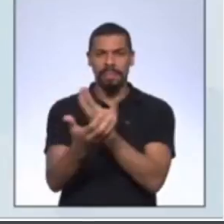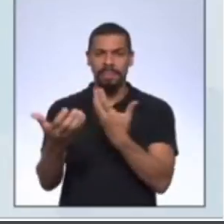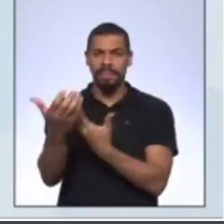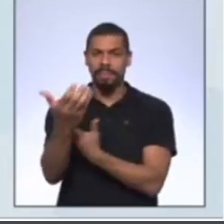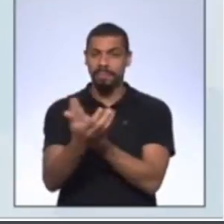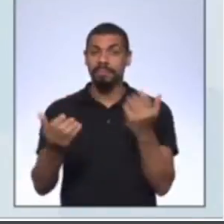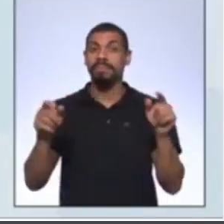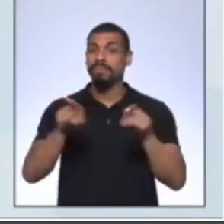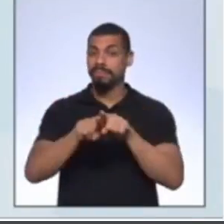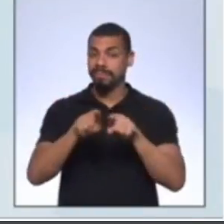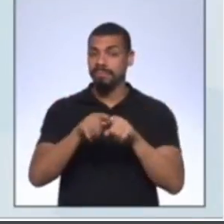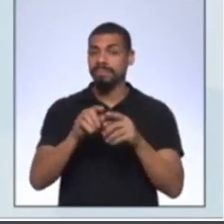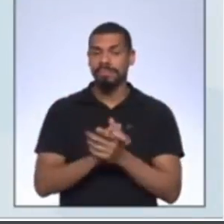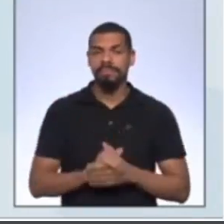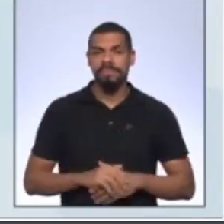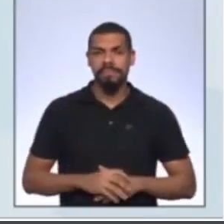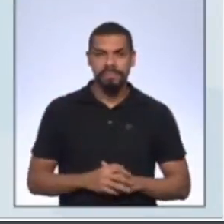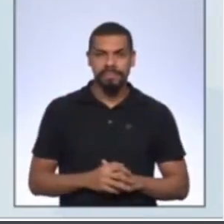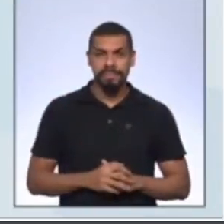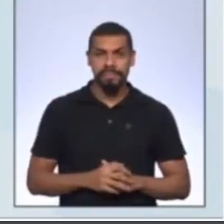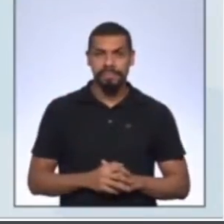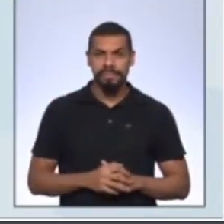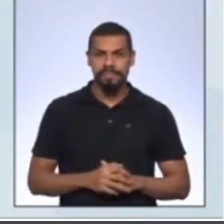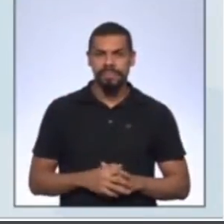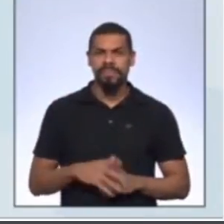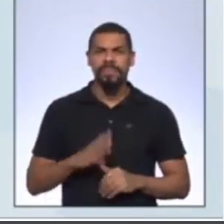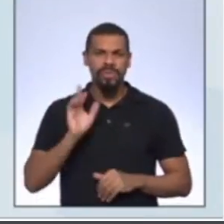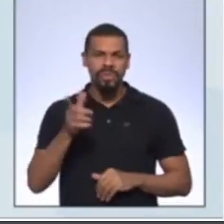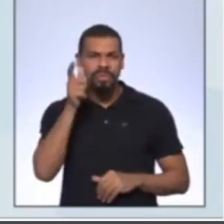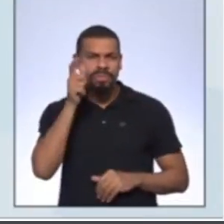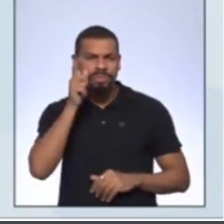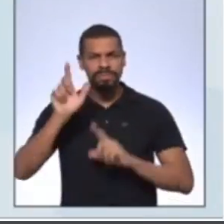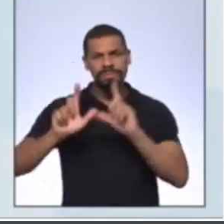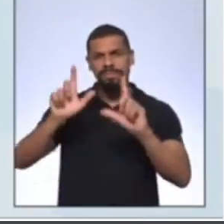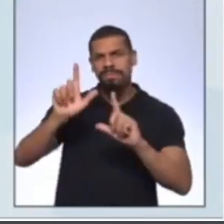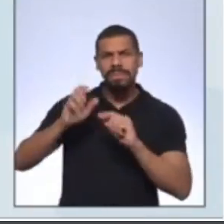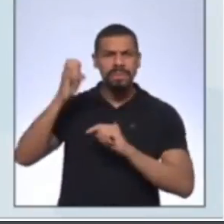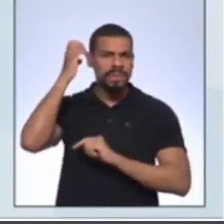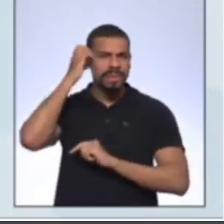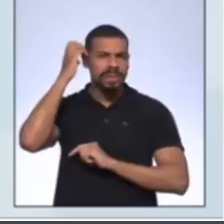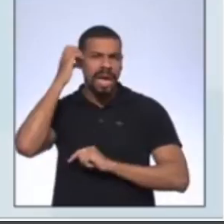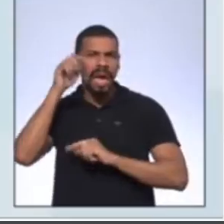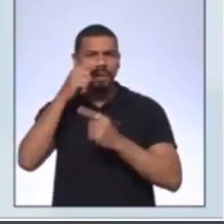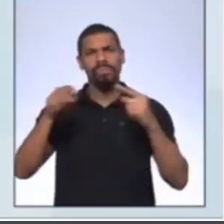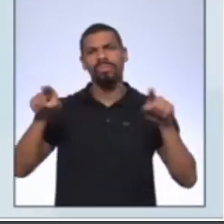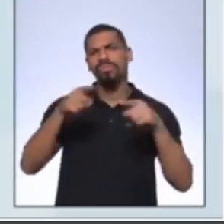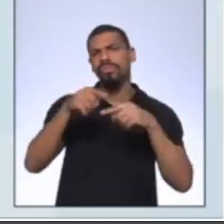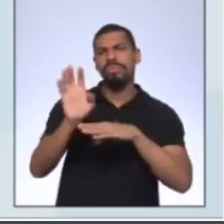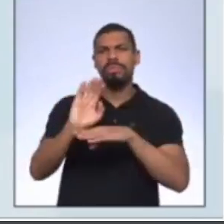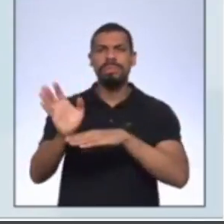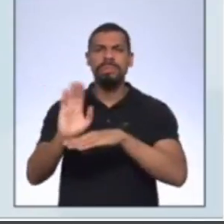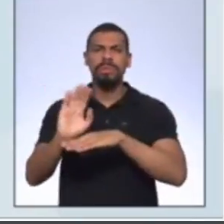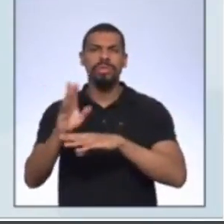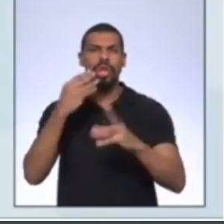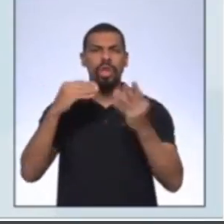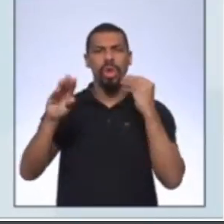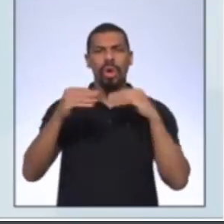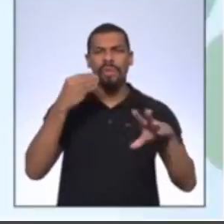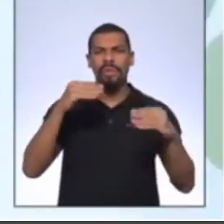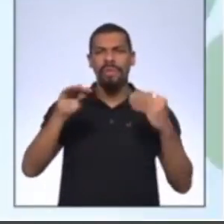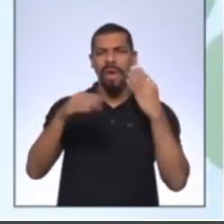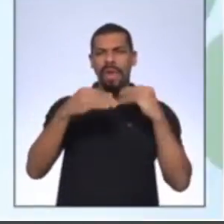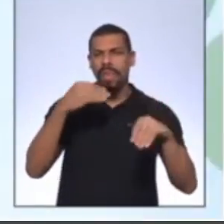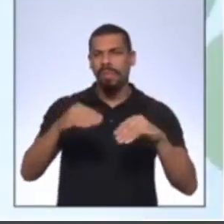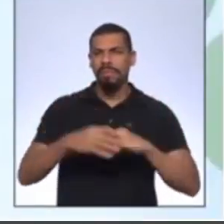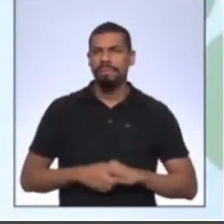entendem também por música clássica tá seja comercial televisivo no rádio na trilha sonora de algum filme novela na